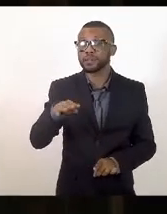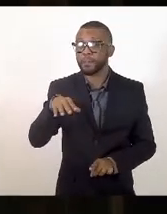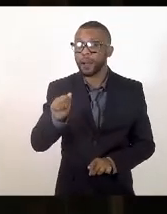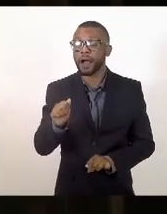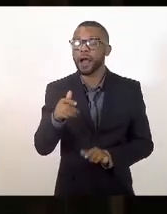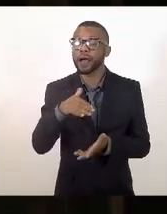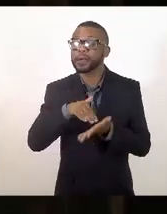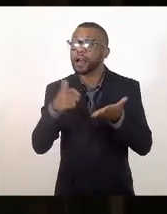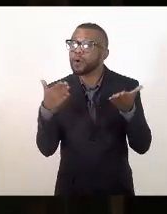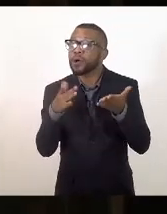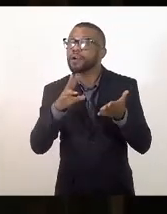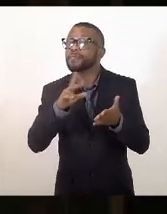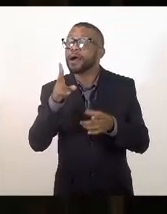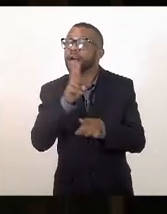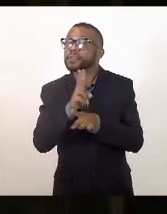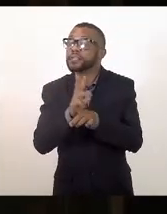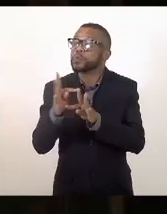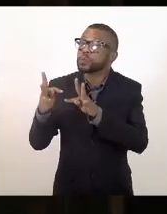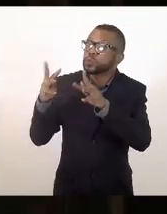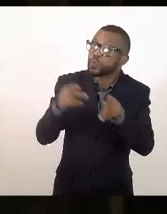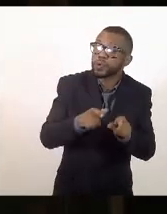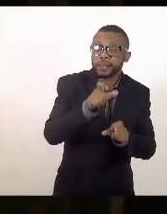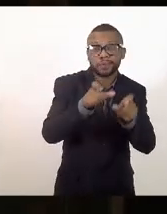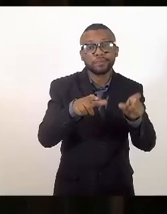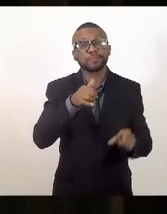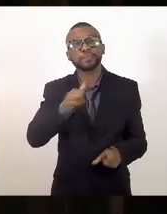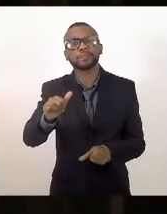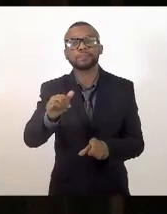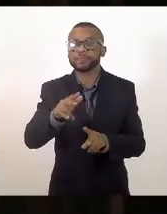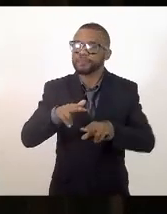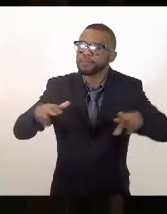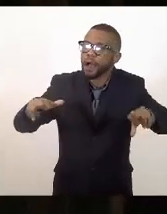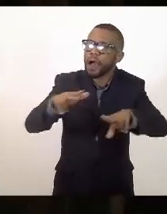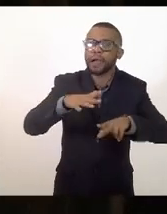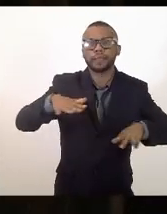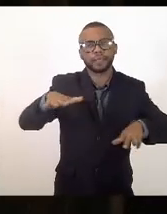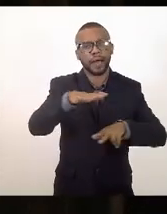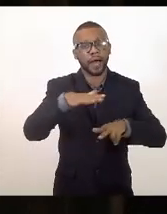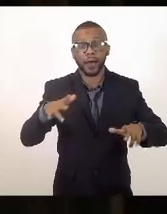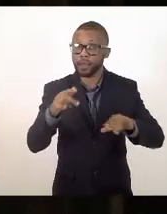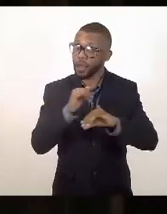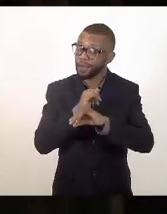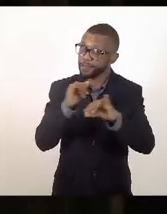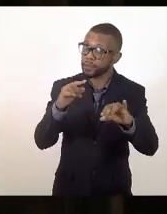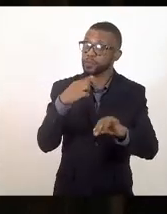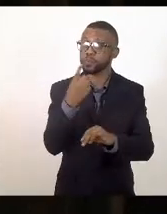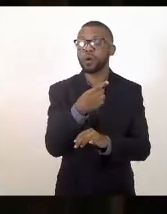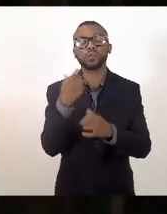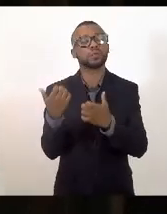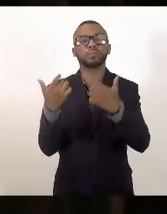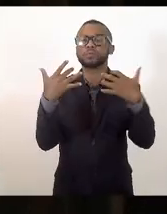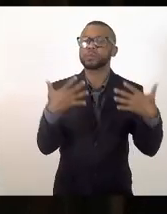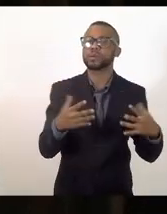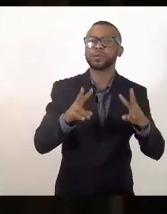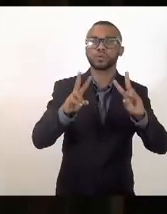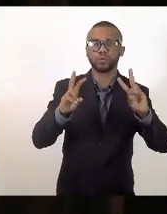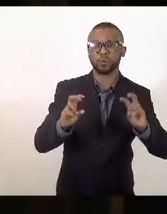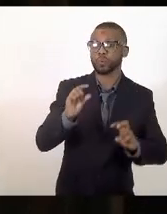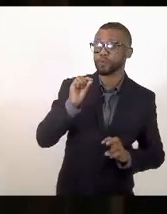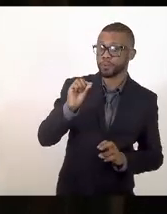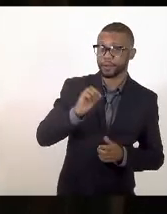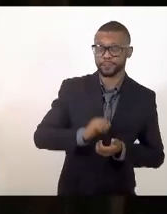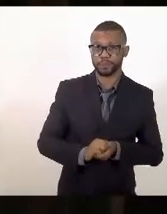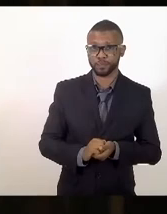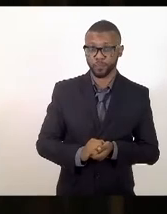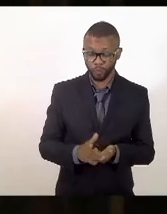atenderá todas as vítimas de diversas áreas. Gente, a gente está falando que uma secretaria